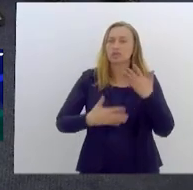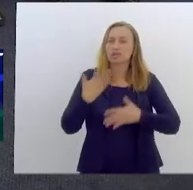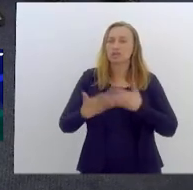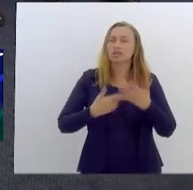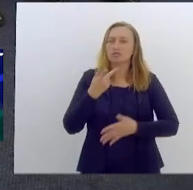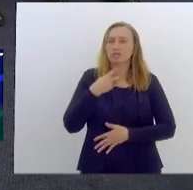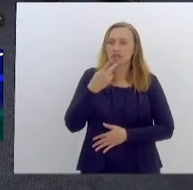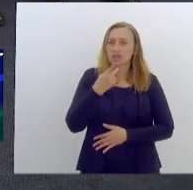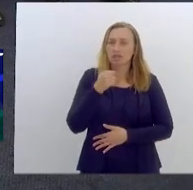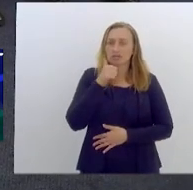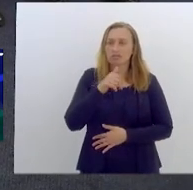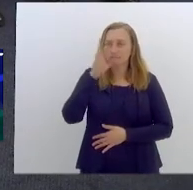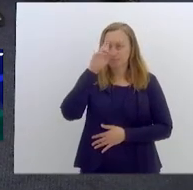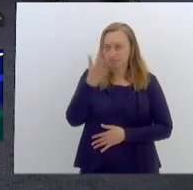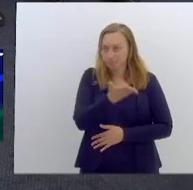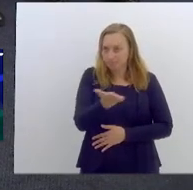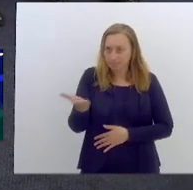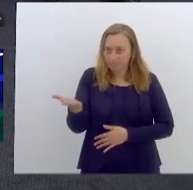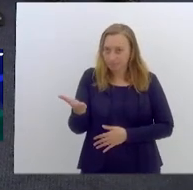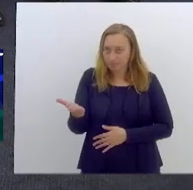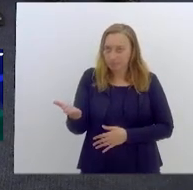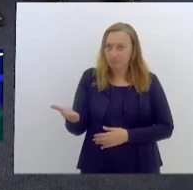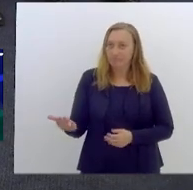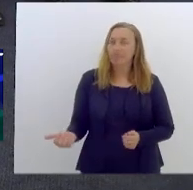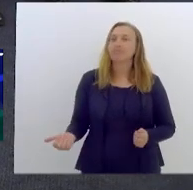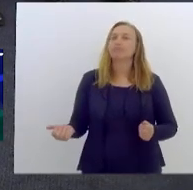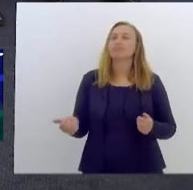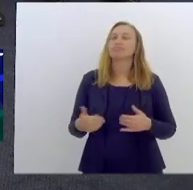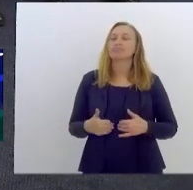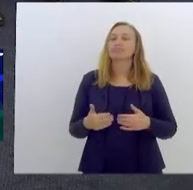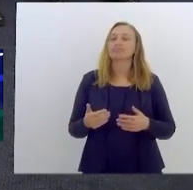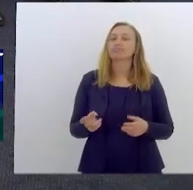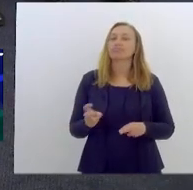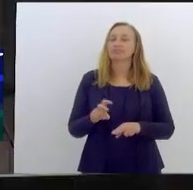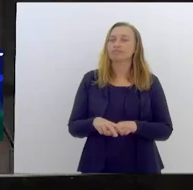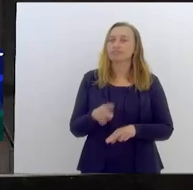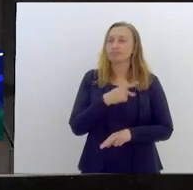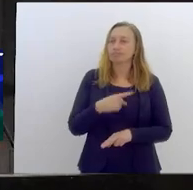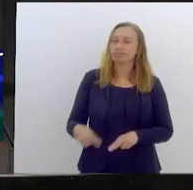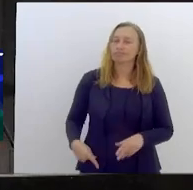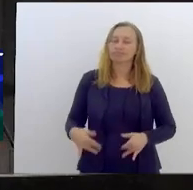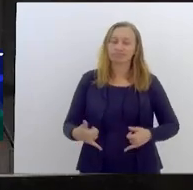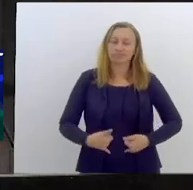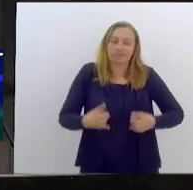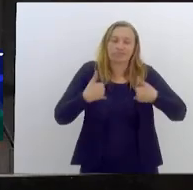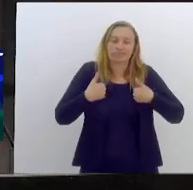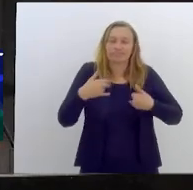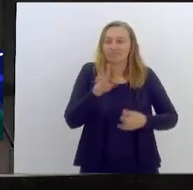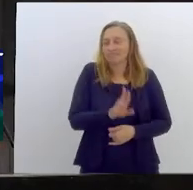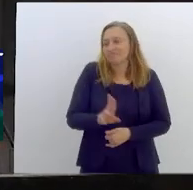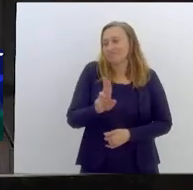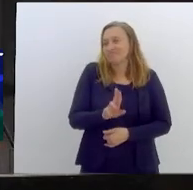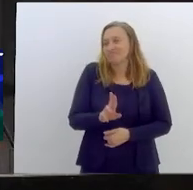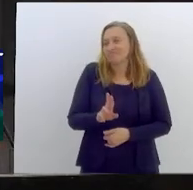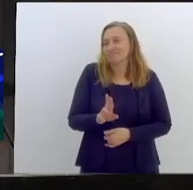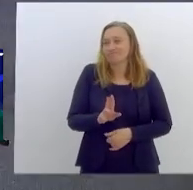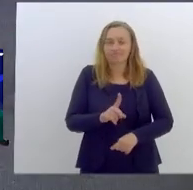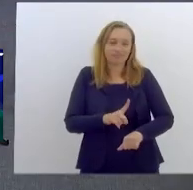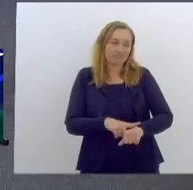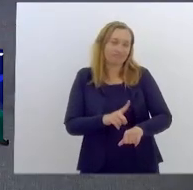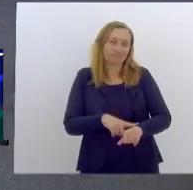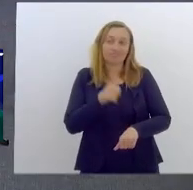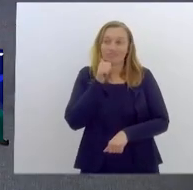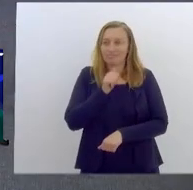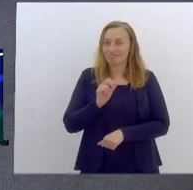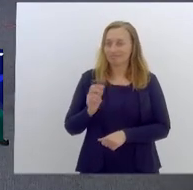para a senhora, com a senhora presidindo a sessão. É sempre uma honra poder usar esse expediente com uma